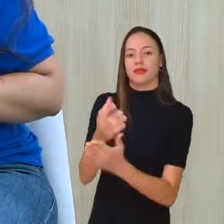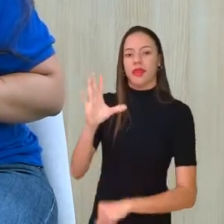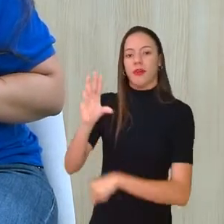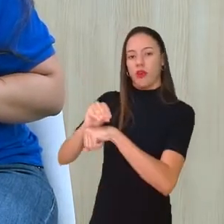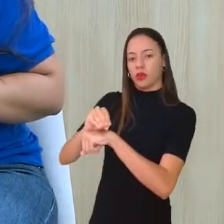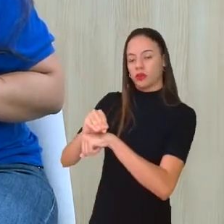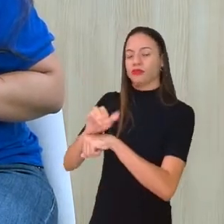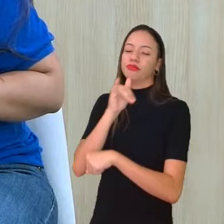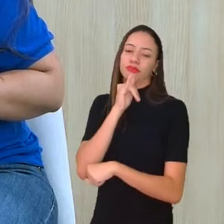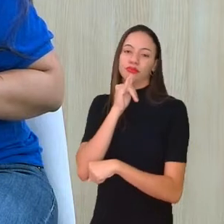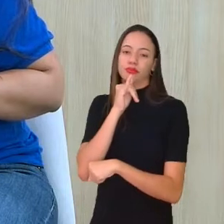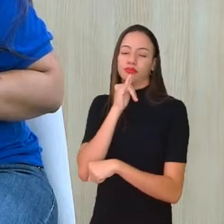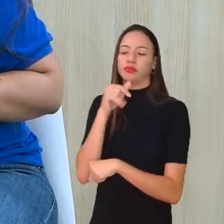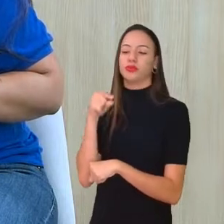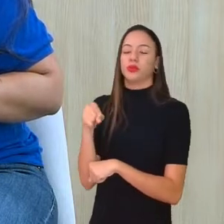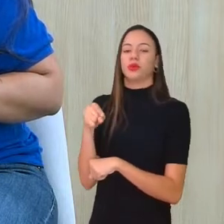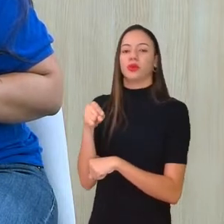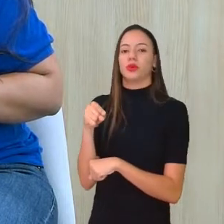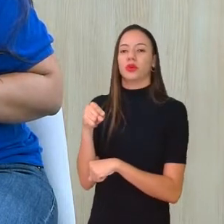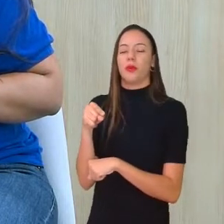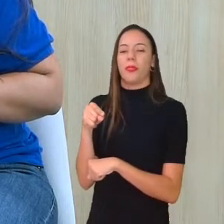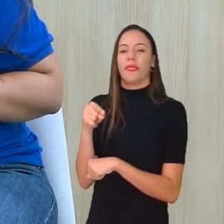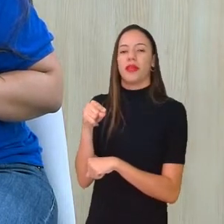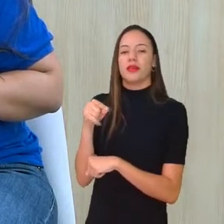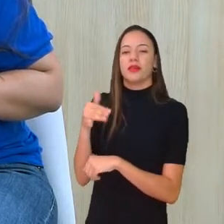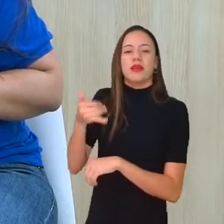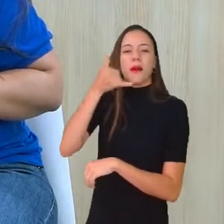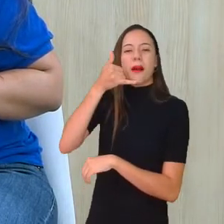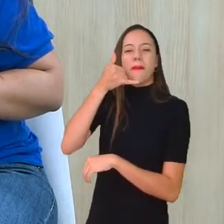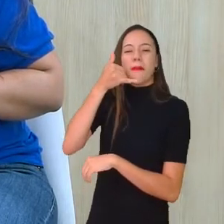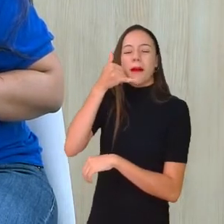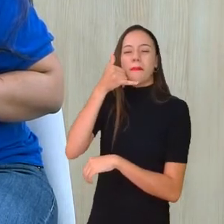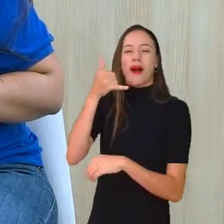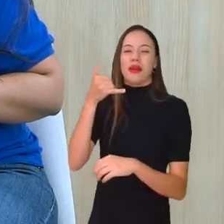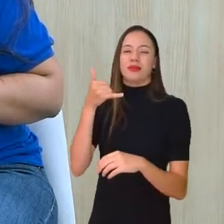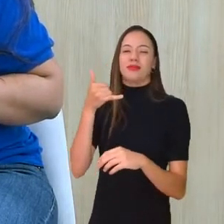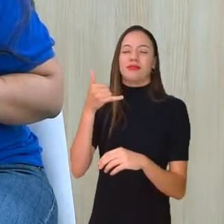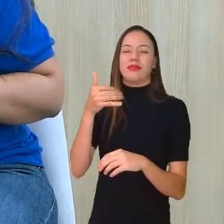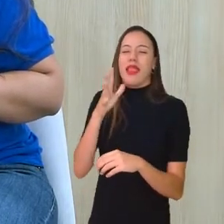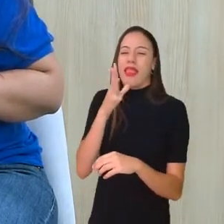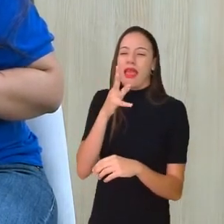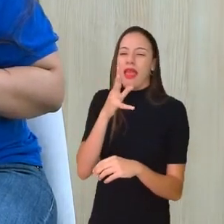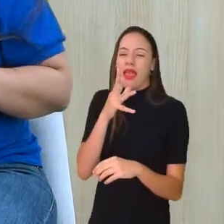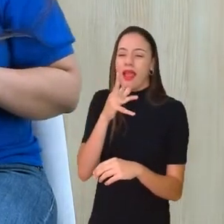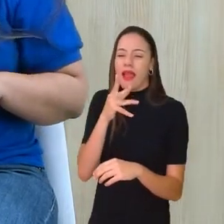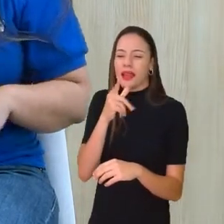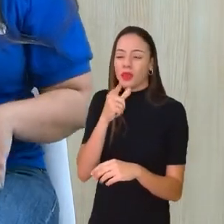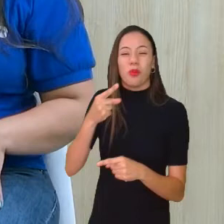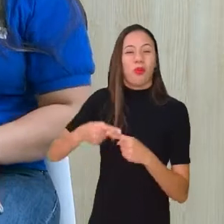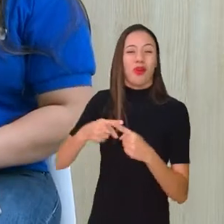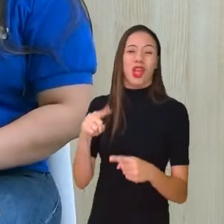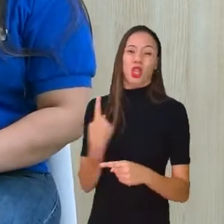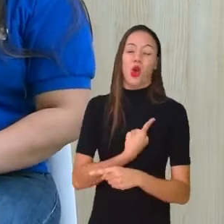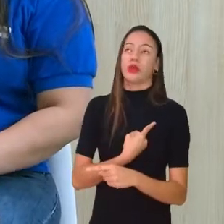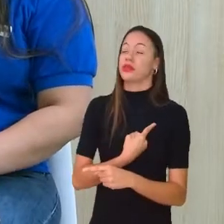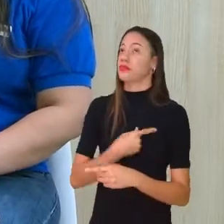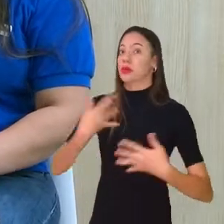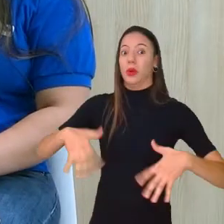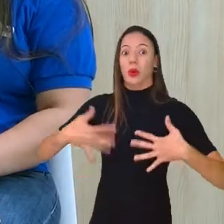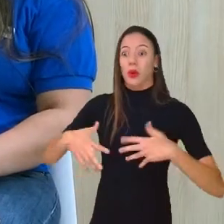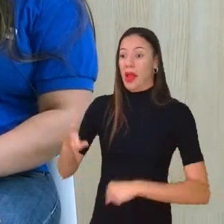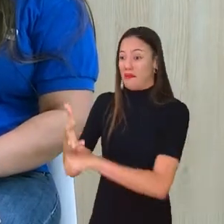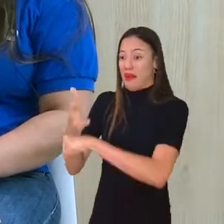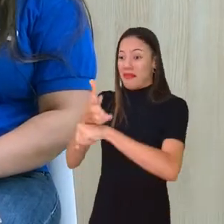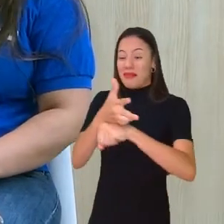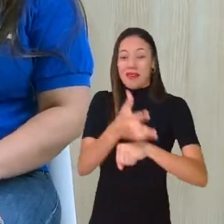coisas que deixa assim, um aparelho mais congestionado hoje em dia é quando a gente vai fotos e vídeos que a gente faz. É, né? verdade. Agora,